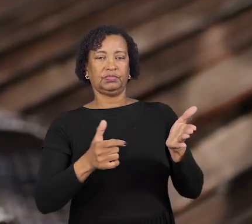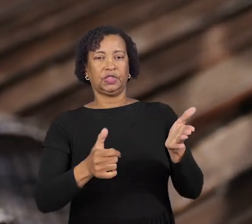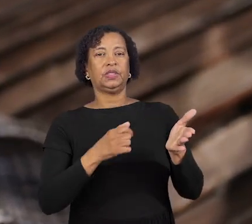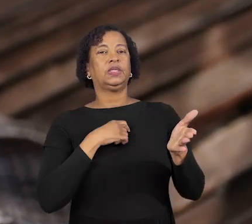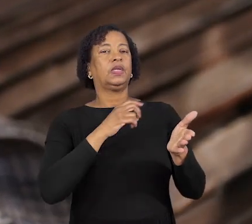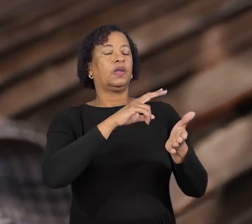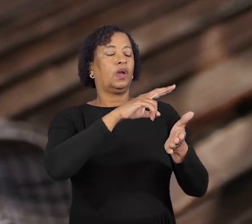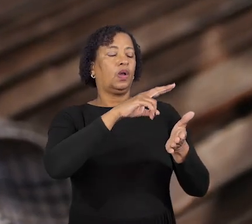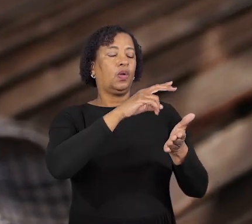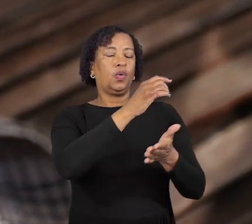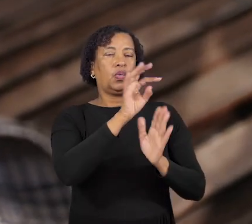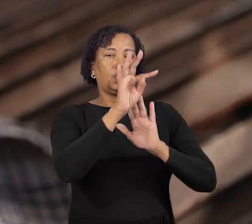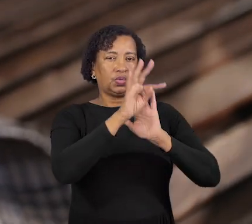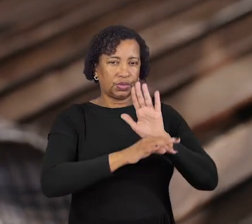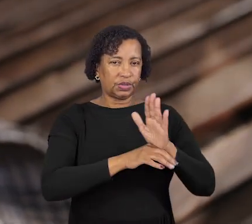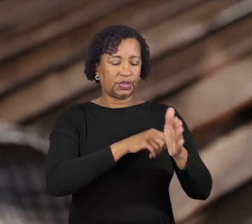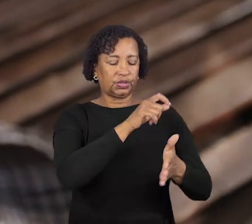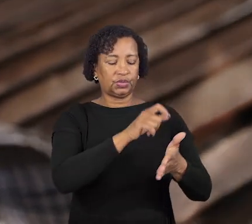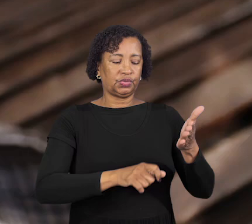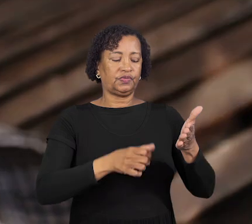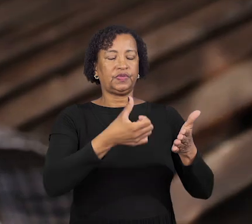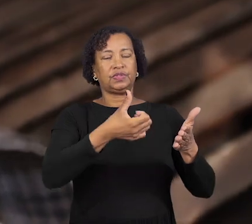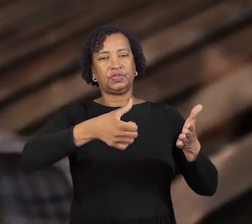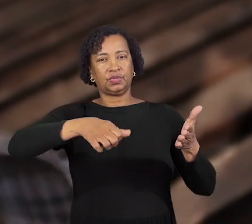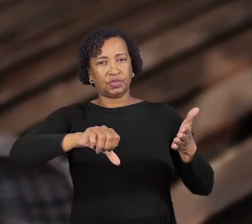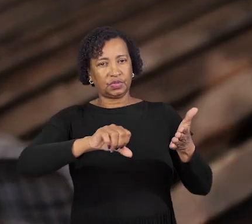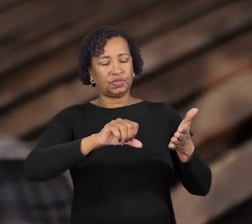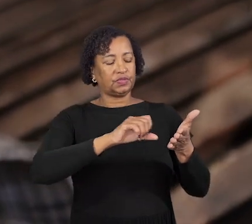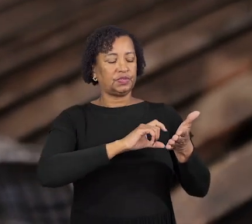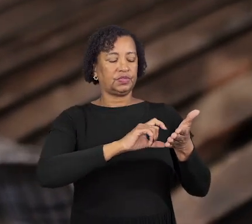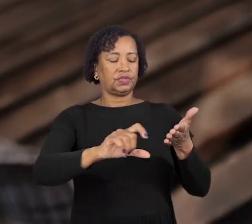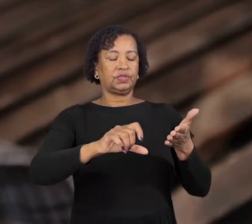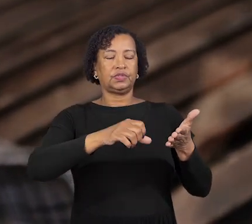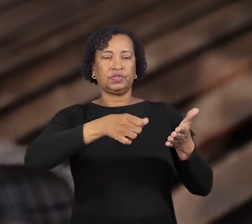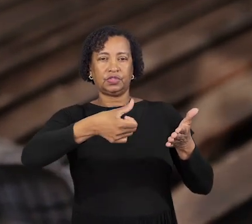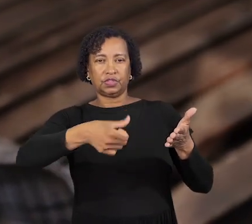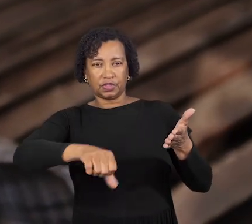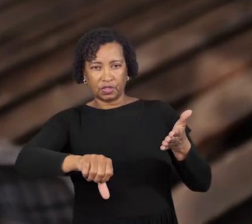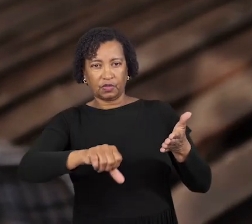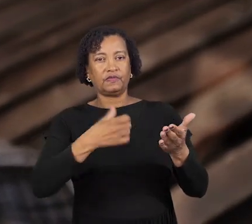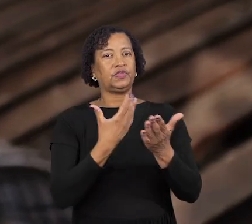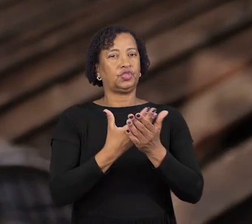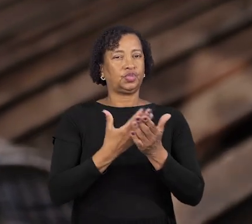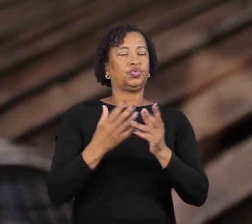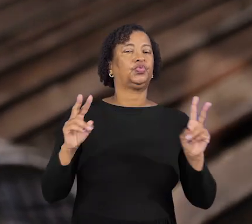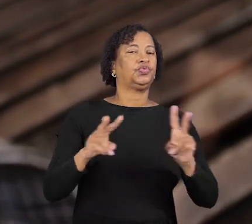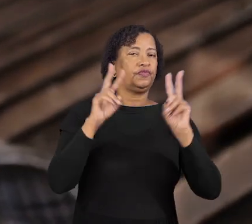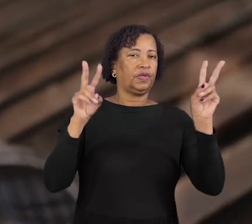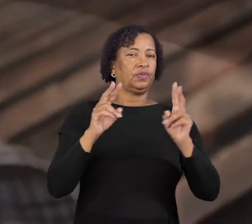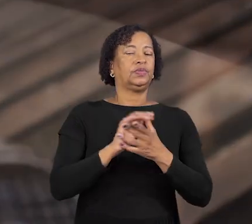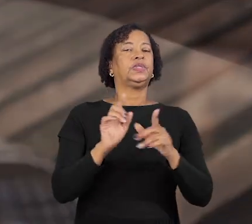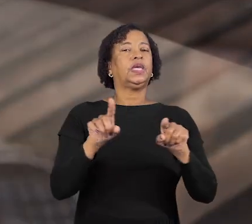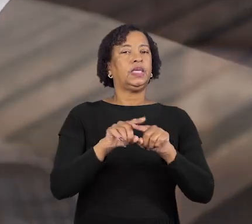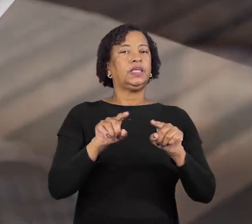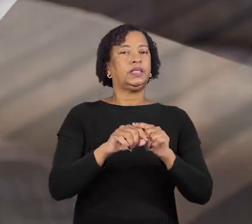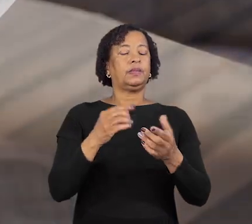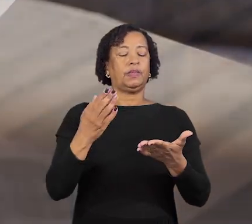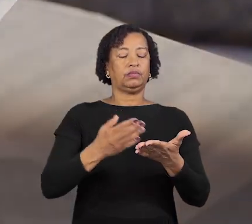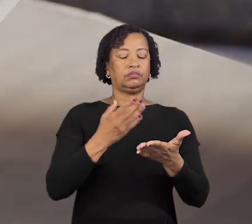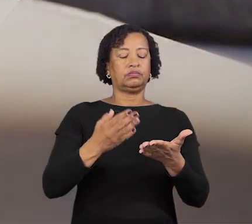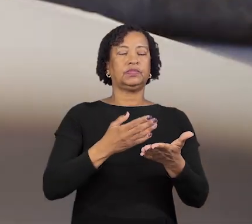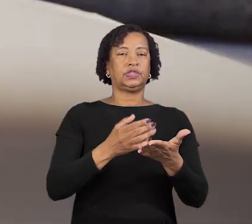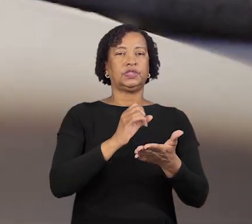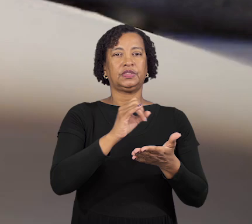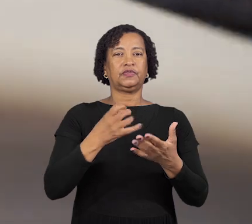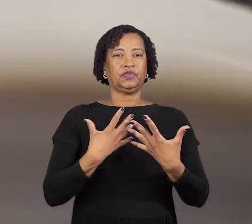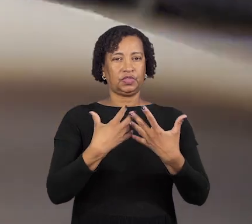dos versículos 19 a 24 e estude mais sobre esses valores. Faça o estudo também através das nossas apostilas. Se você